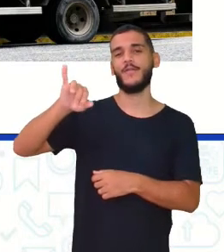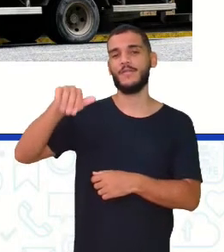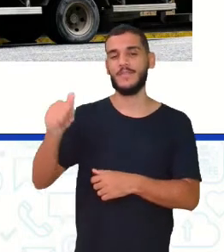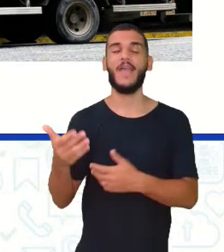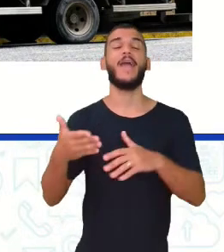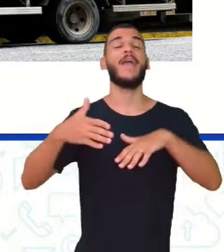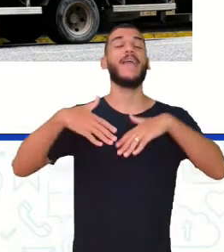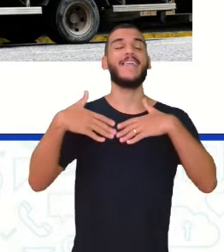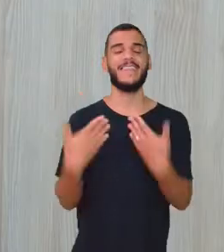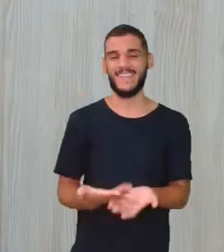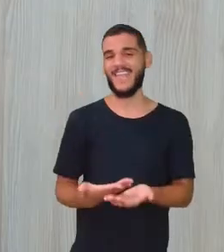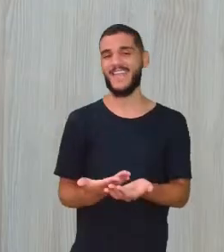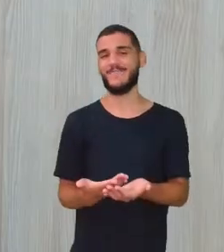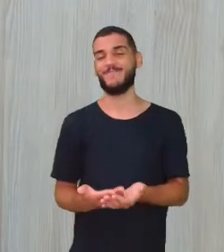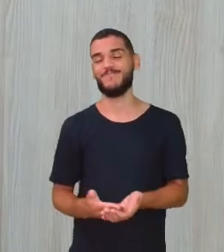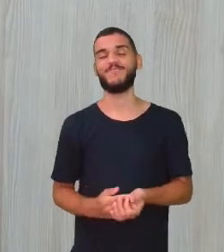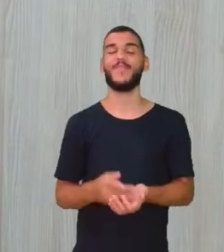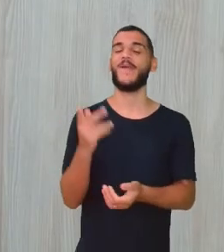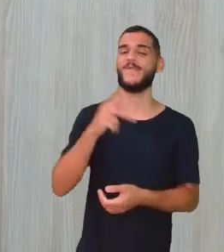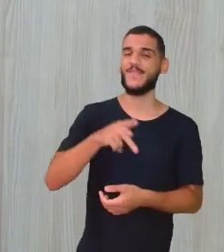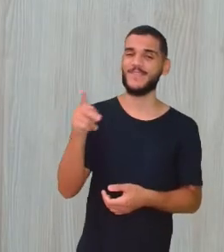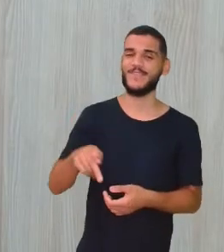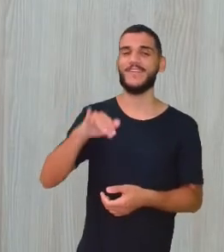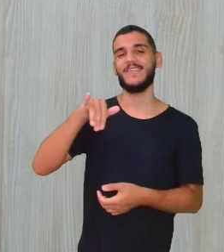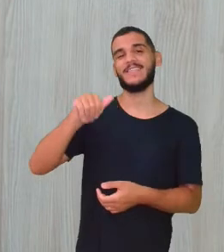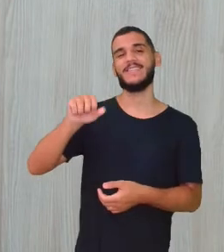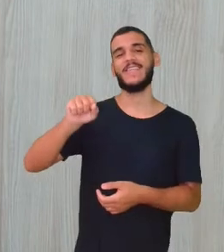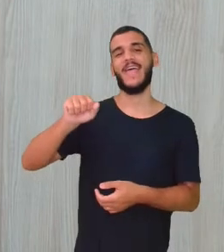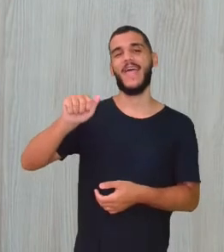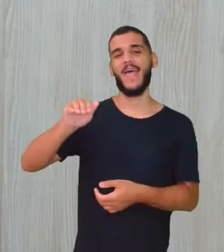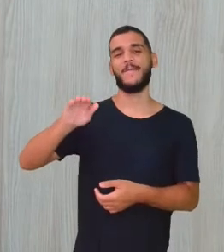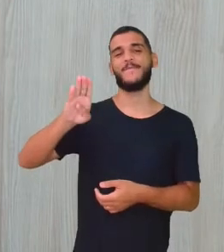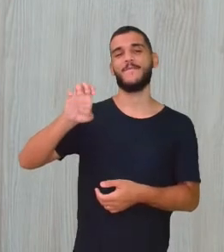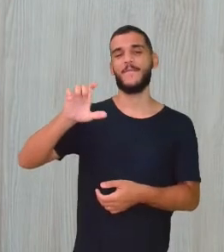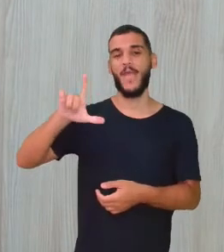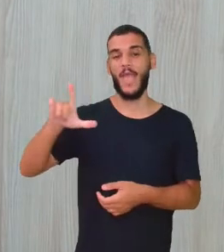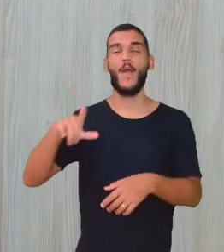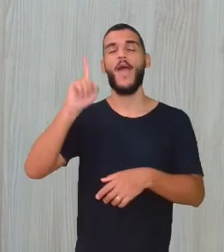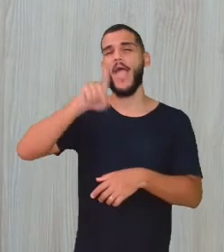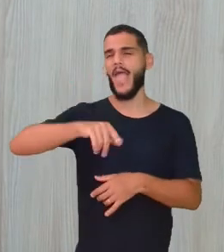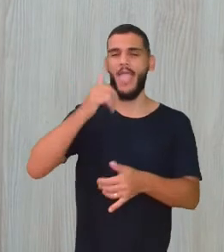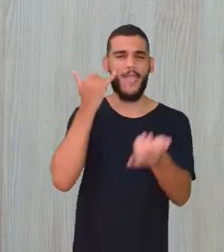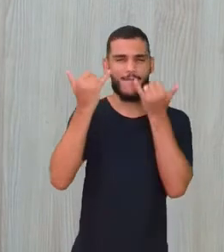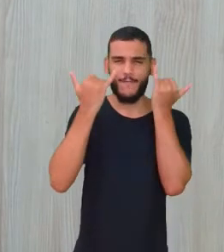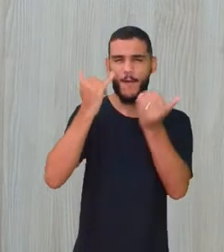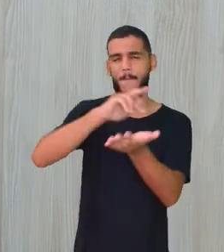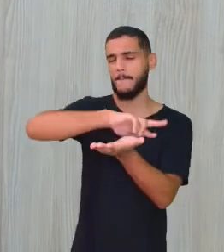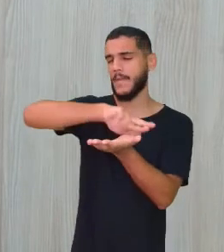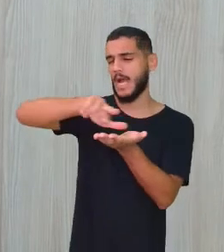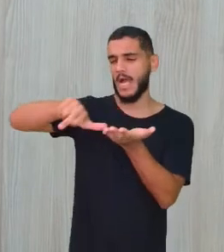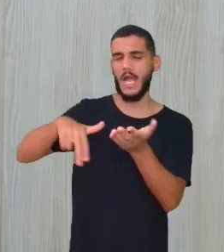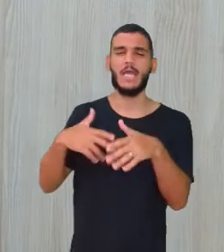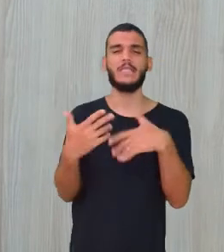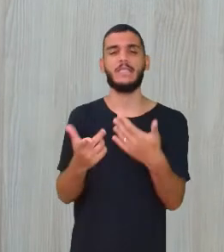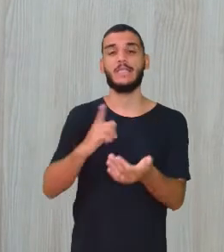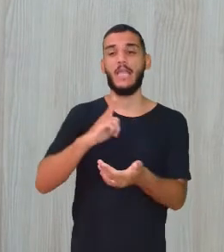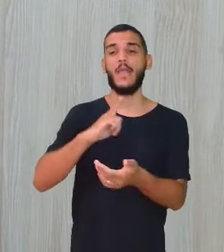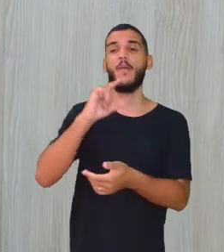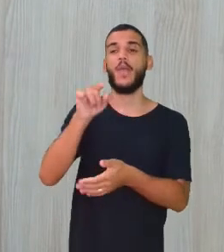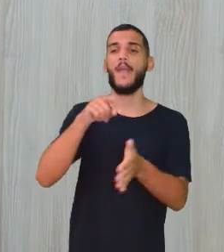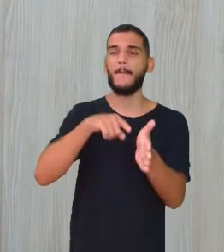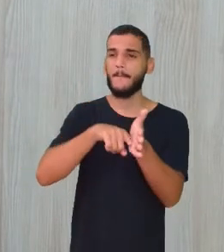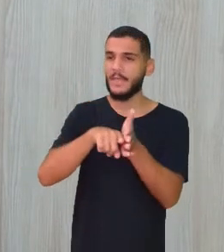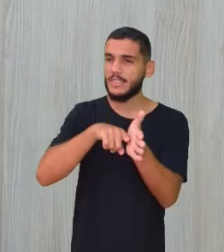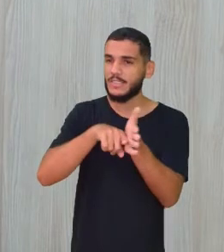os alunos? Isso aí, professora Isabel. Então, são muitas informações, né, a questão do Outubro Rosa. E, professora, existem já